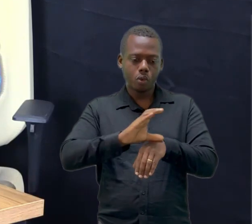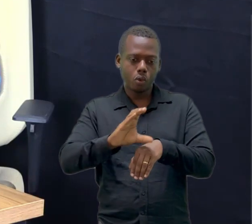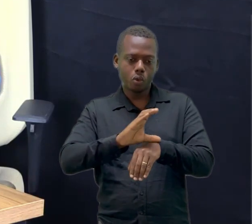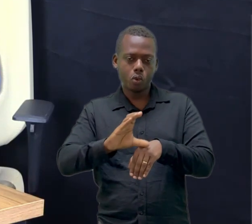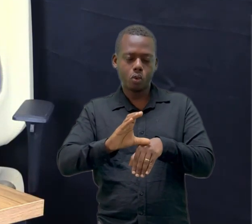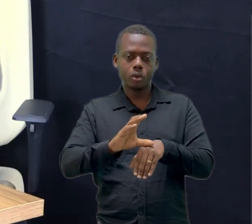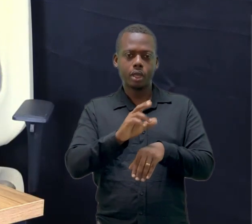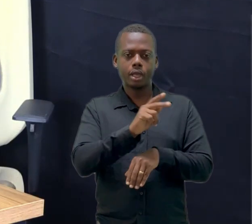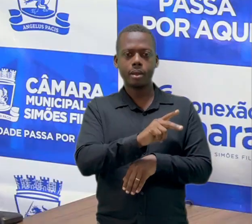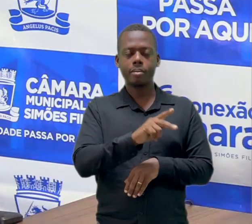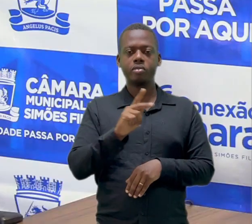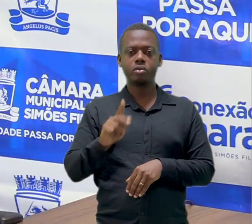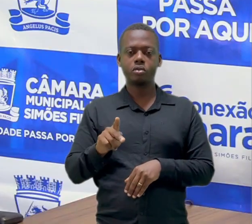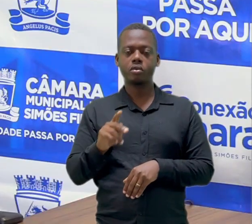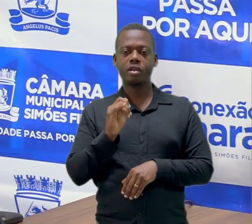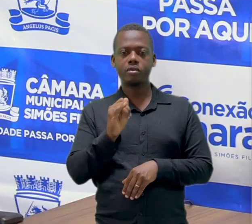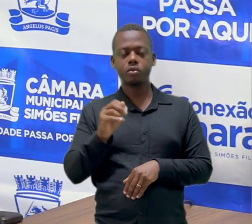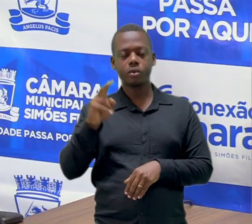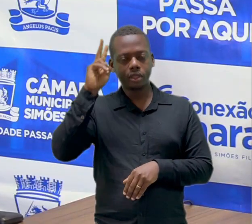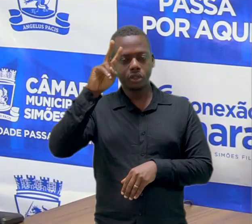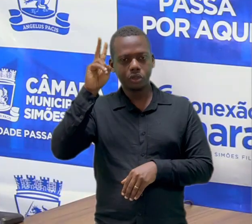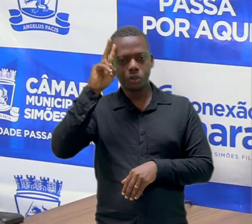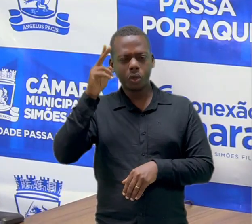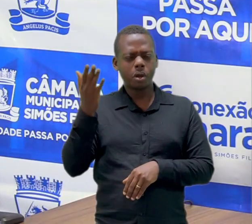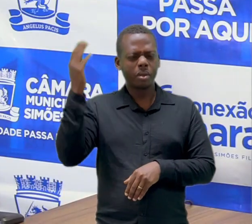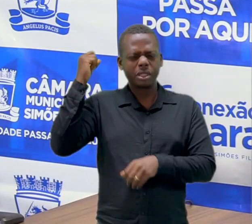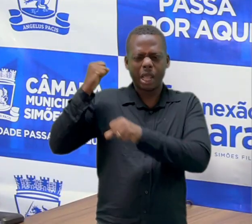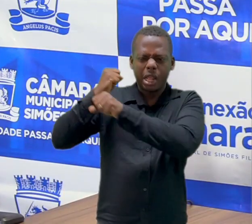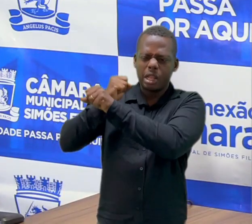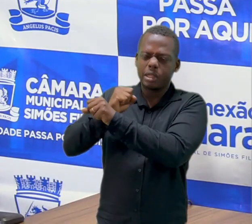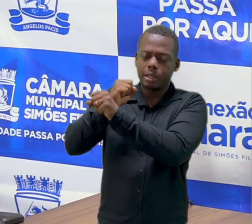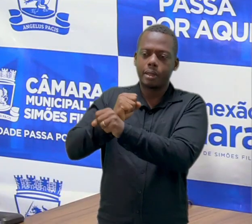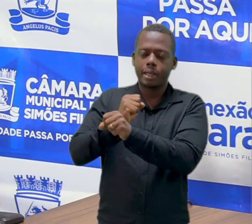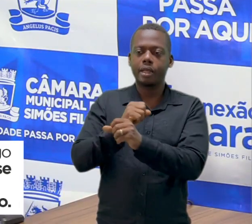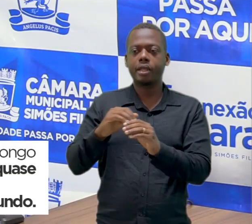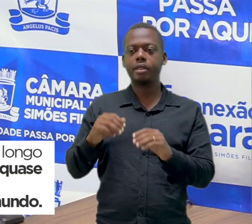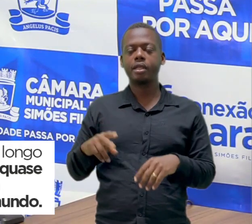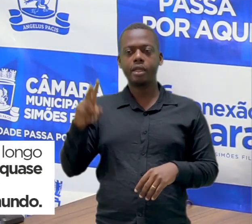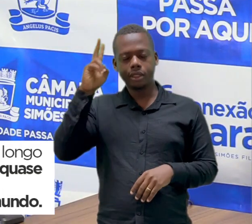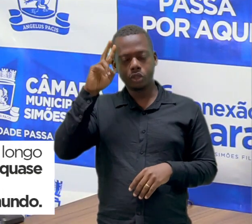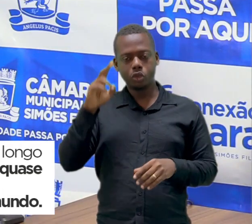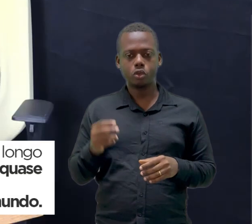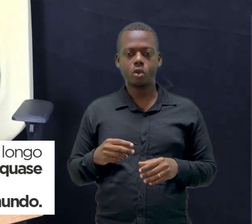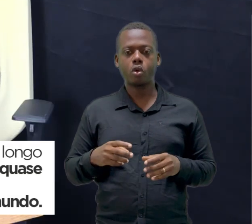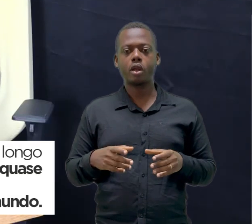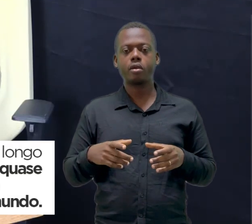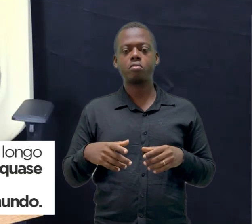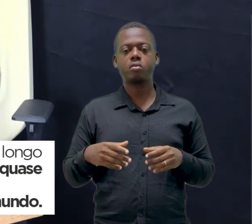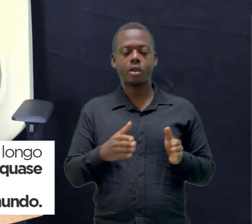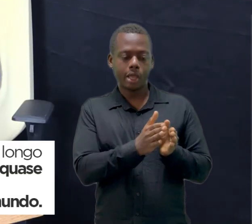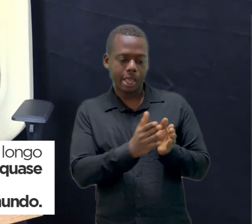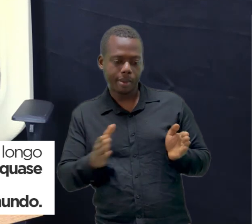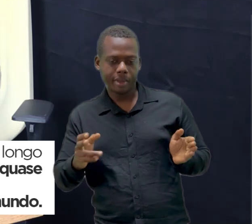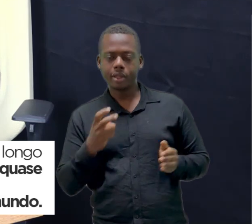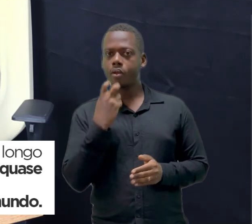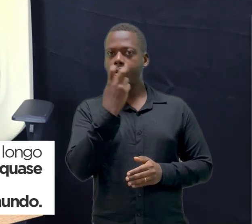de ter pais que amarravam a mão das crianças para ela não poder Historicamente, sim. fazer os gestos. Houve uma época na história chamado de o oralismo, né?